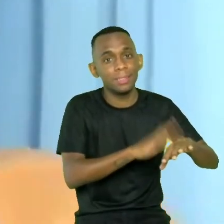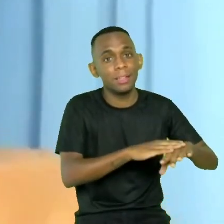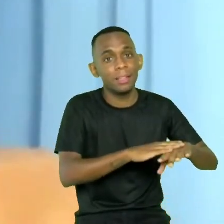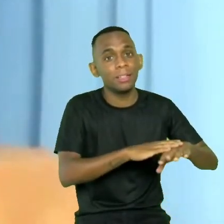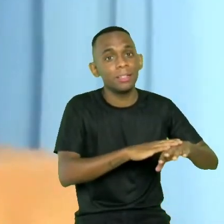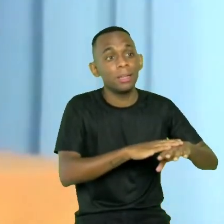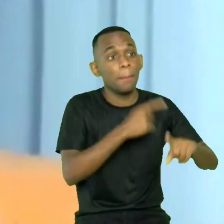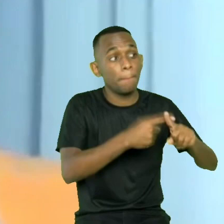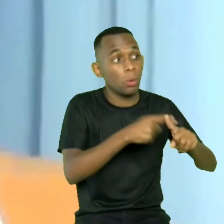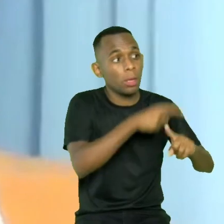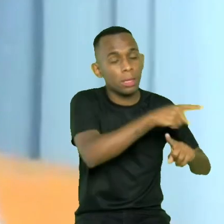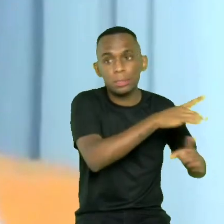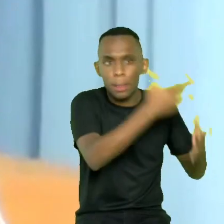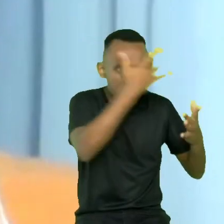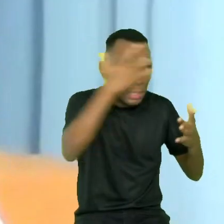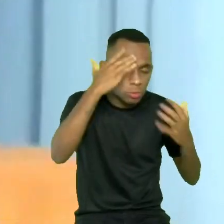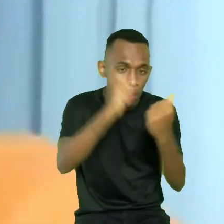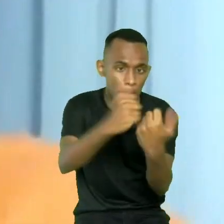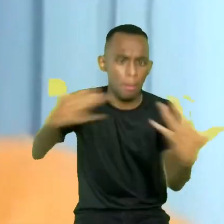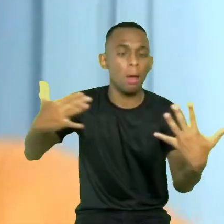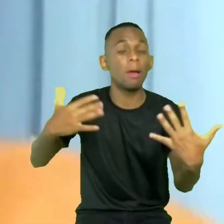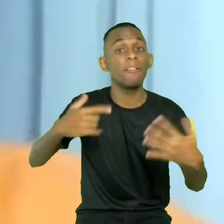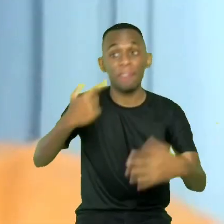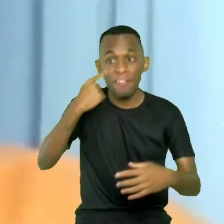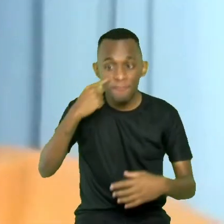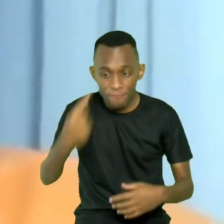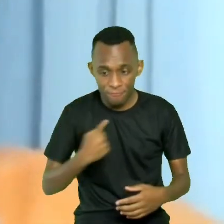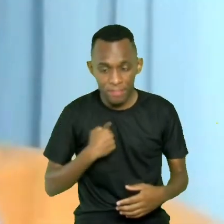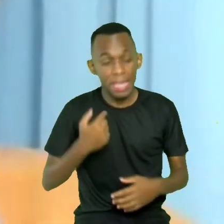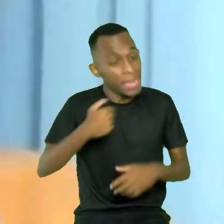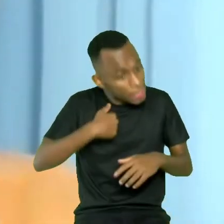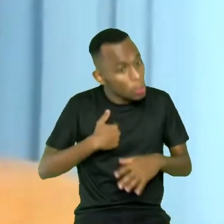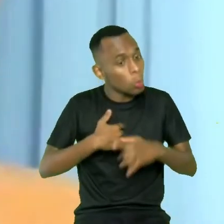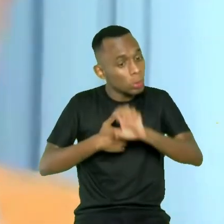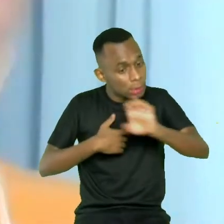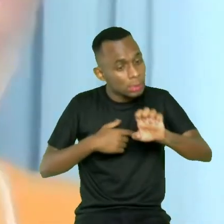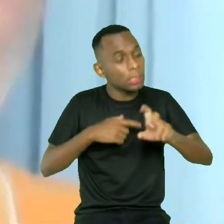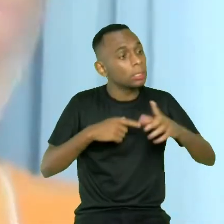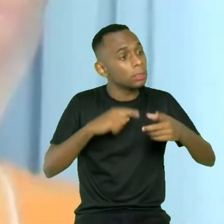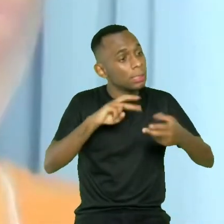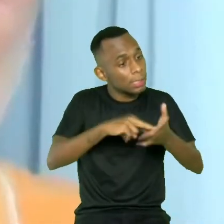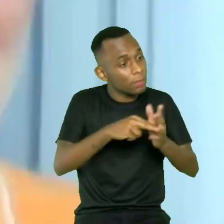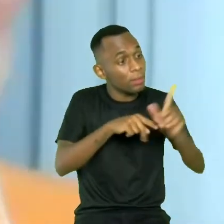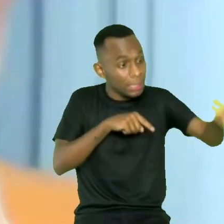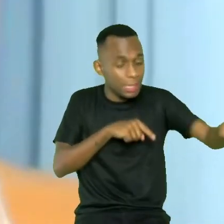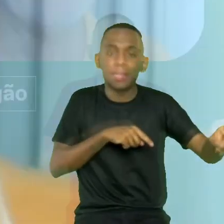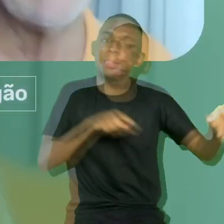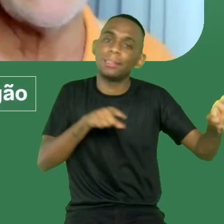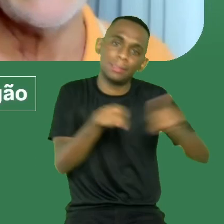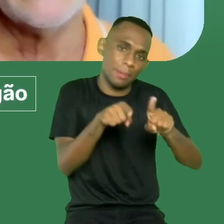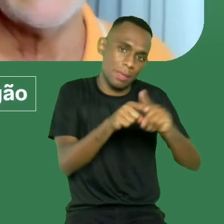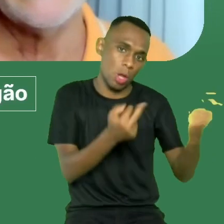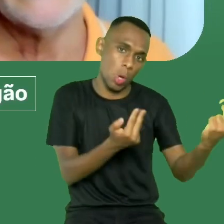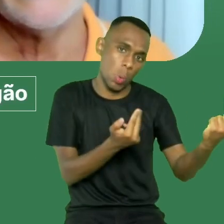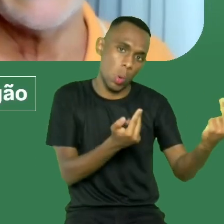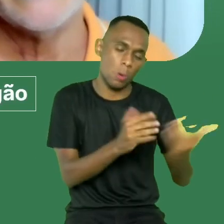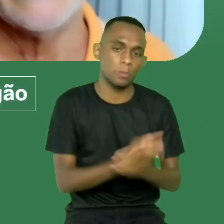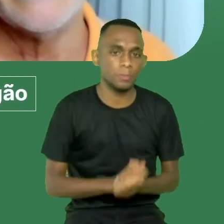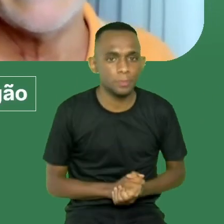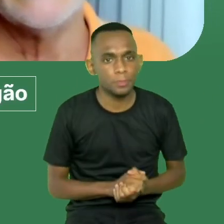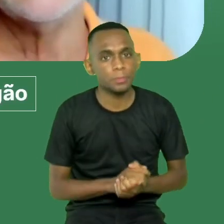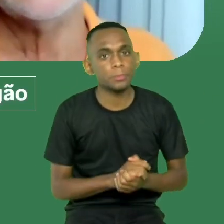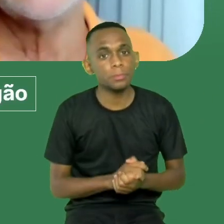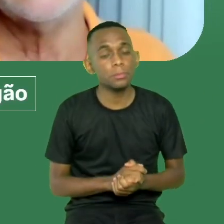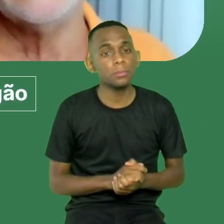que eu sou canhoto, né? Que o E ator que está esse, em cena ali é um sim, canhoto, mesmo e não esse sendo. exercício é tanto para o ator em cena,